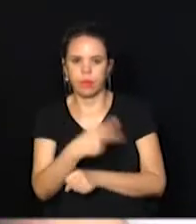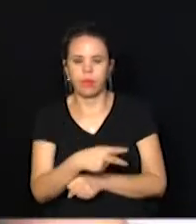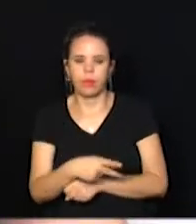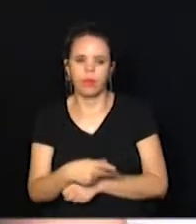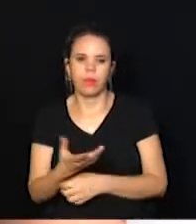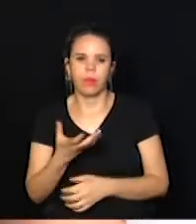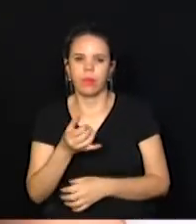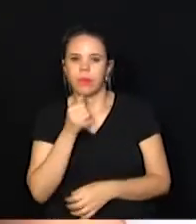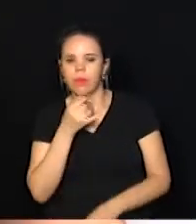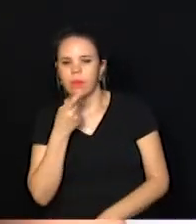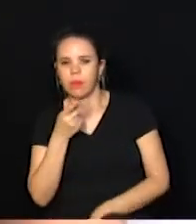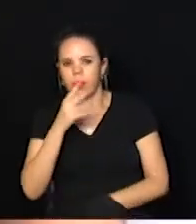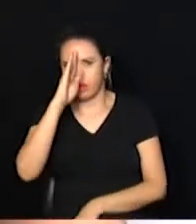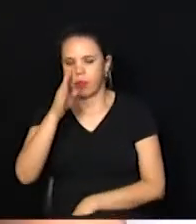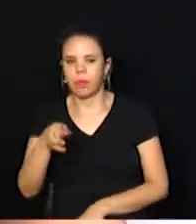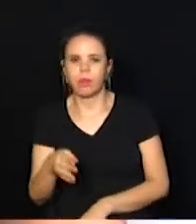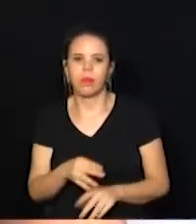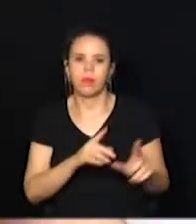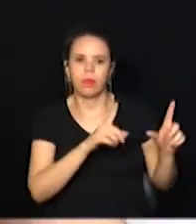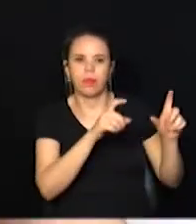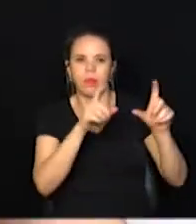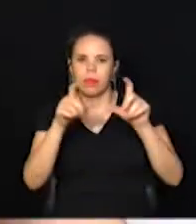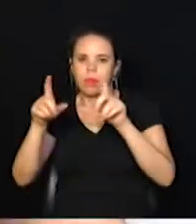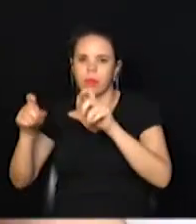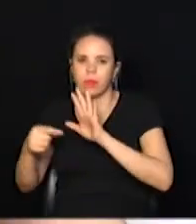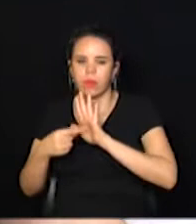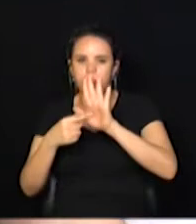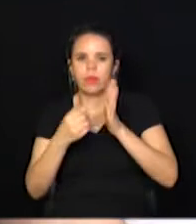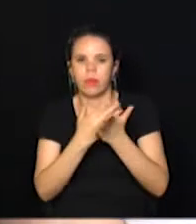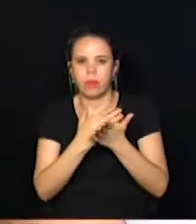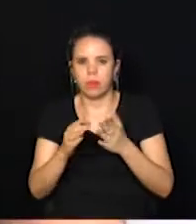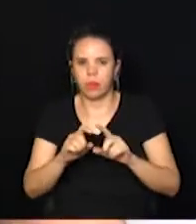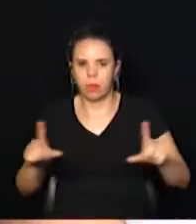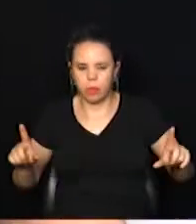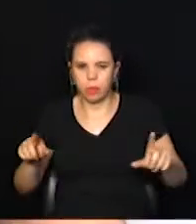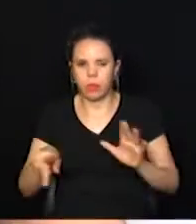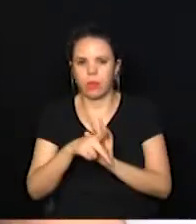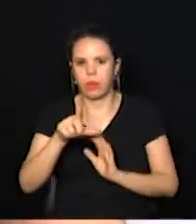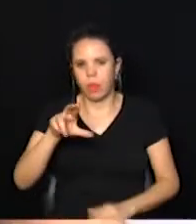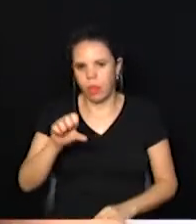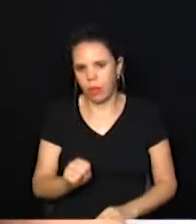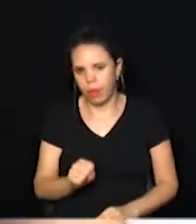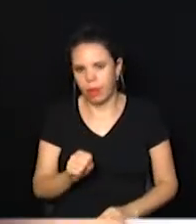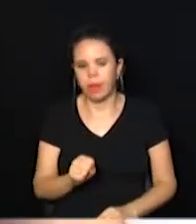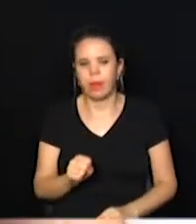primeiro destacar que as fotos que estão expostas, né, na entrada são do Luiz Granzotto,